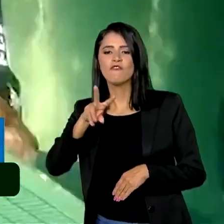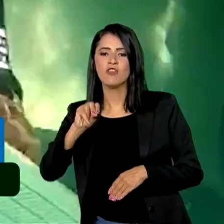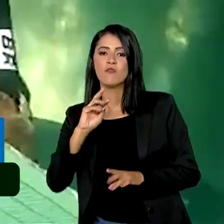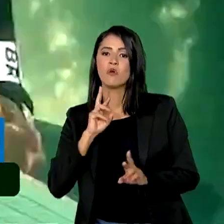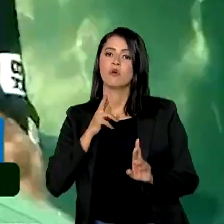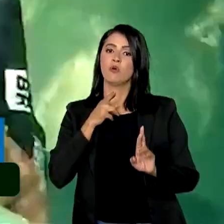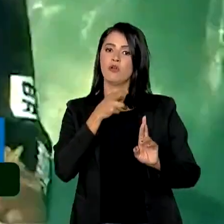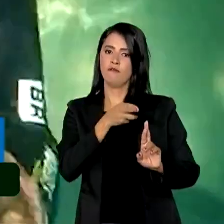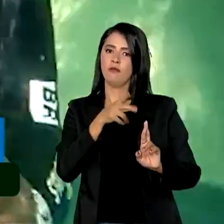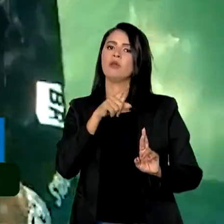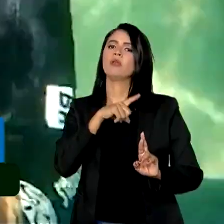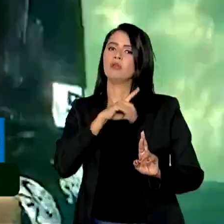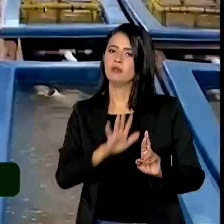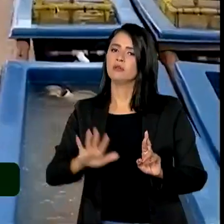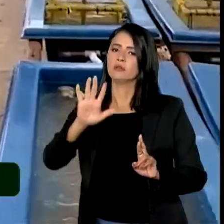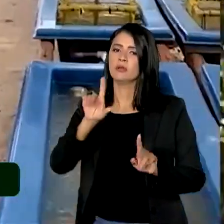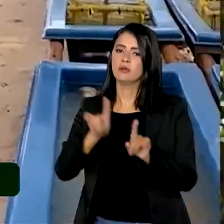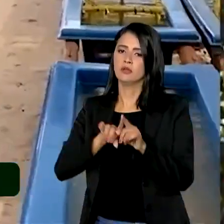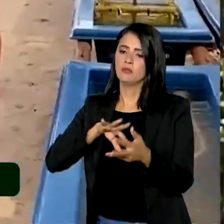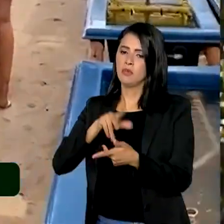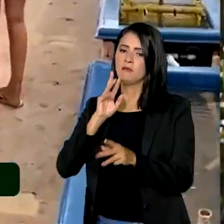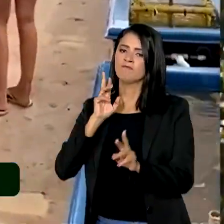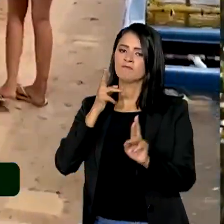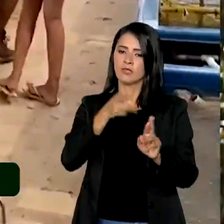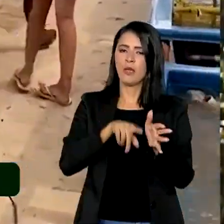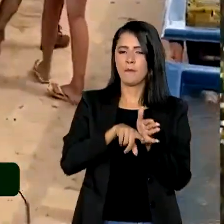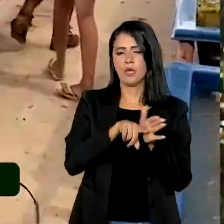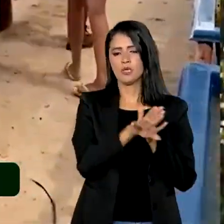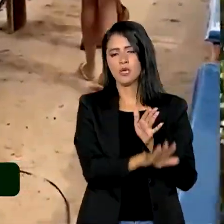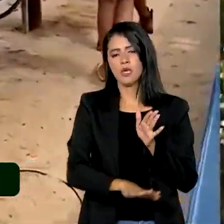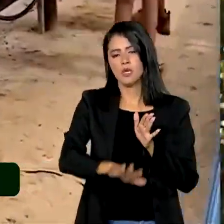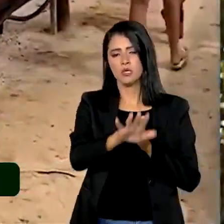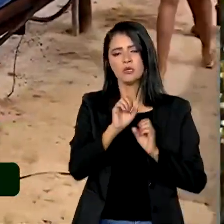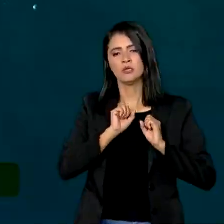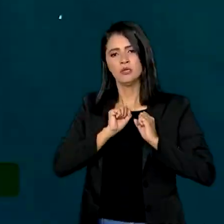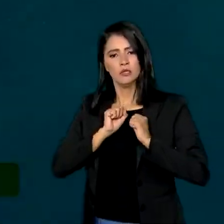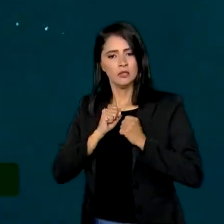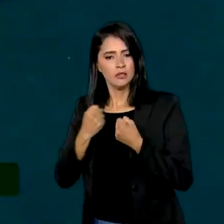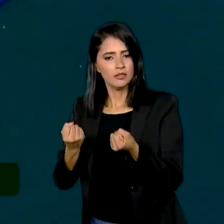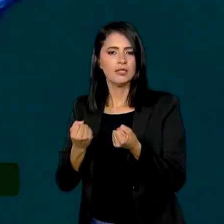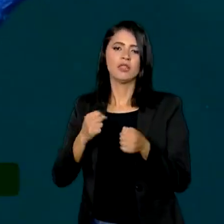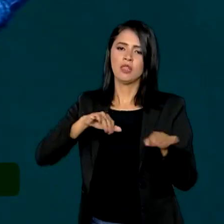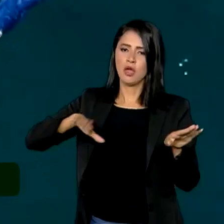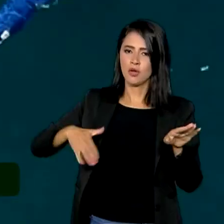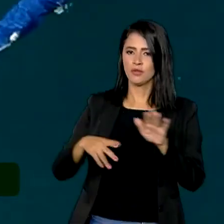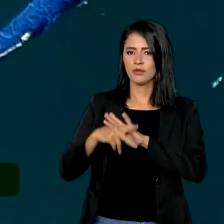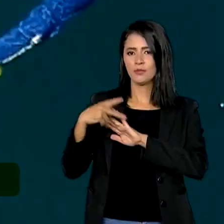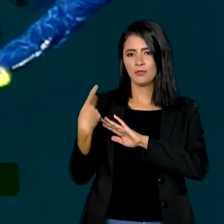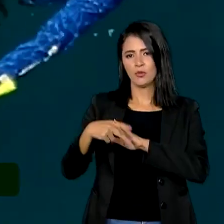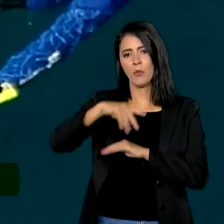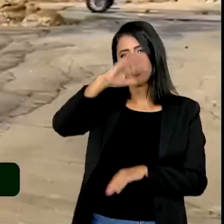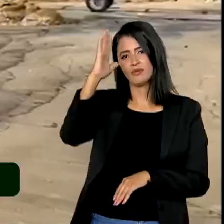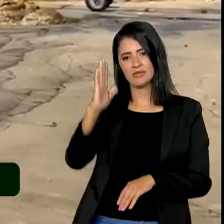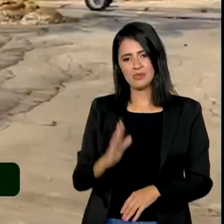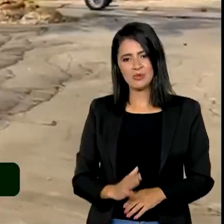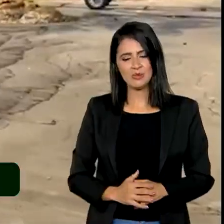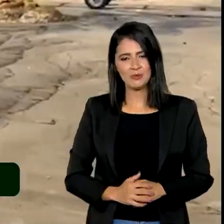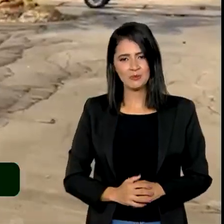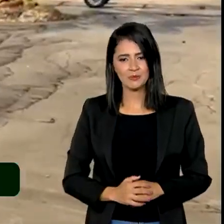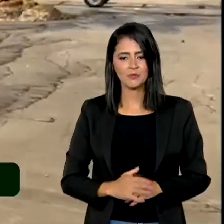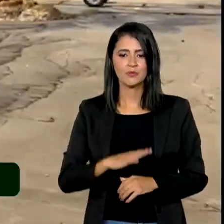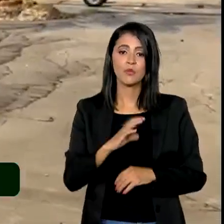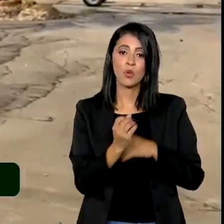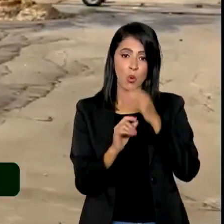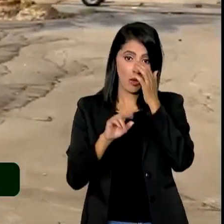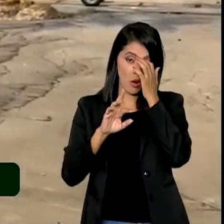referência nacional e internacional na pesquisa e defesa da costa coralínea brasileira. O Projeto Coral Vivo